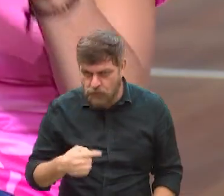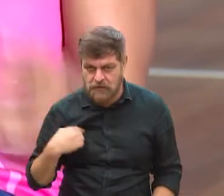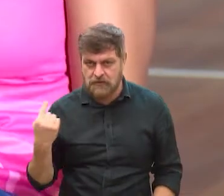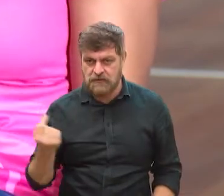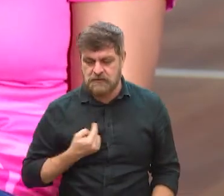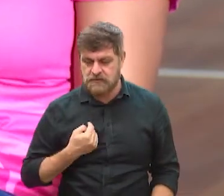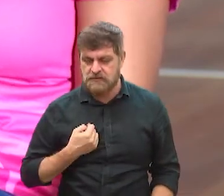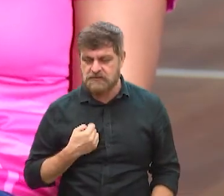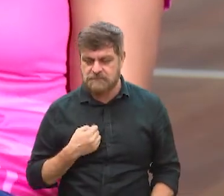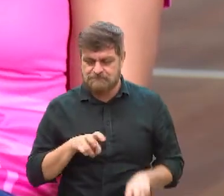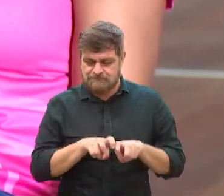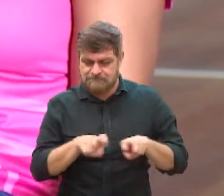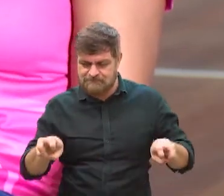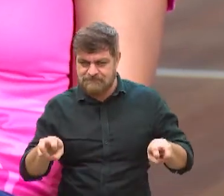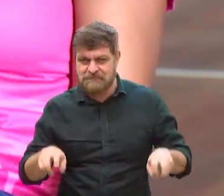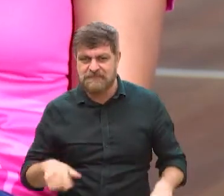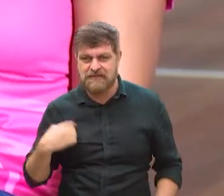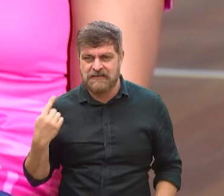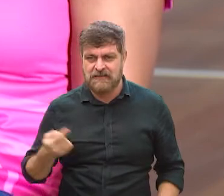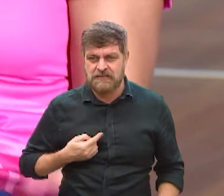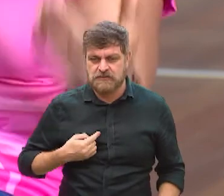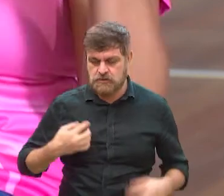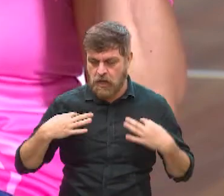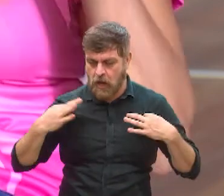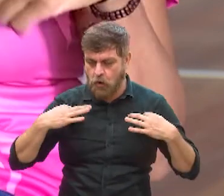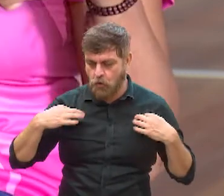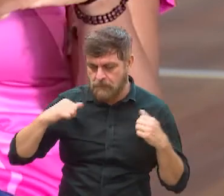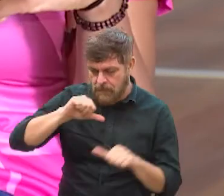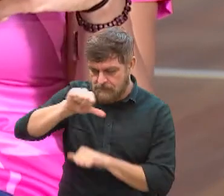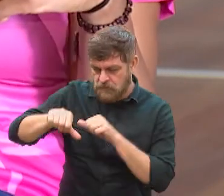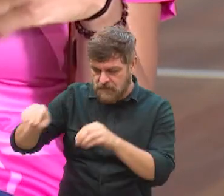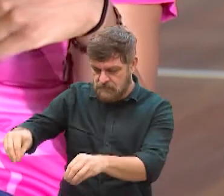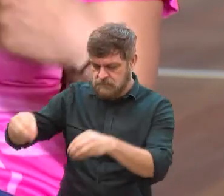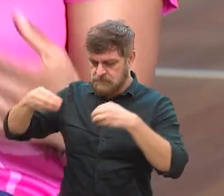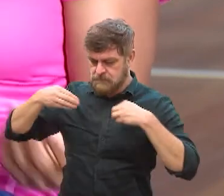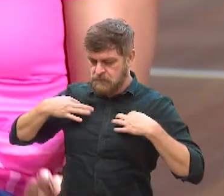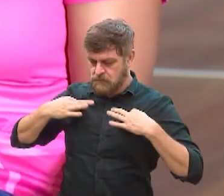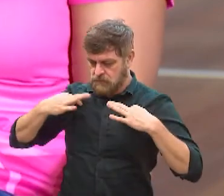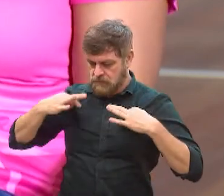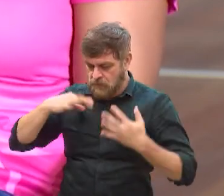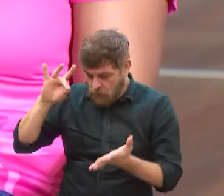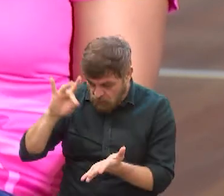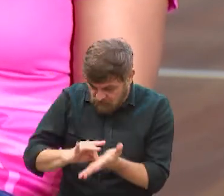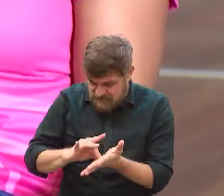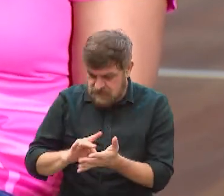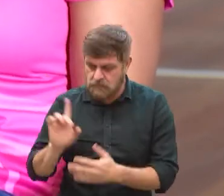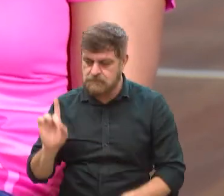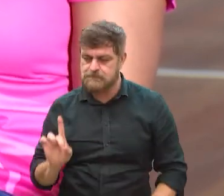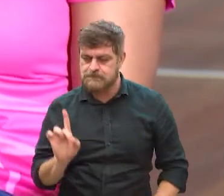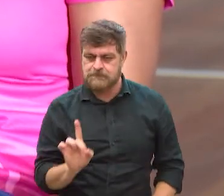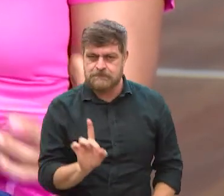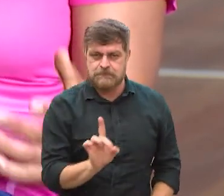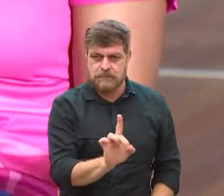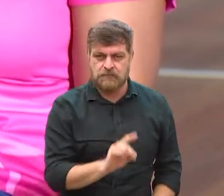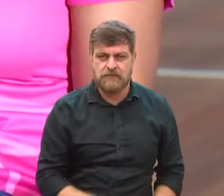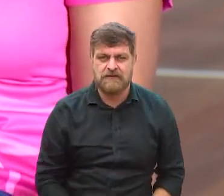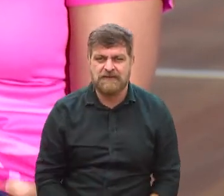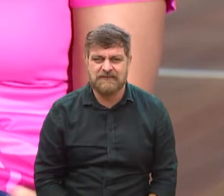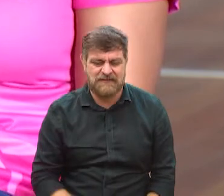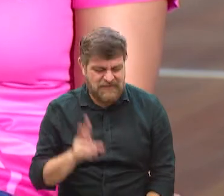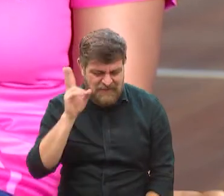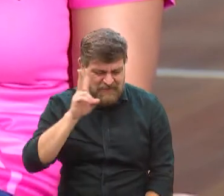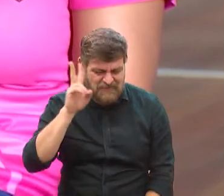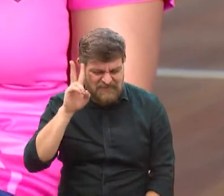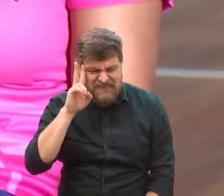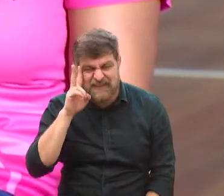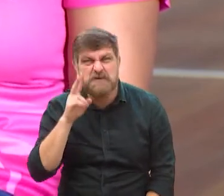todo mundo ir para o banco, a gente ia no vestiário, trocava a camiseta de jogo e vinha para cá, né? Uhum. E nesse dia foi um dia que eu não me